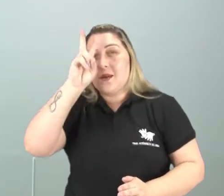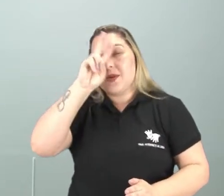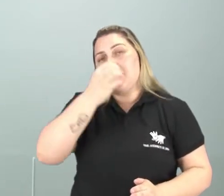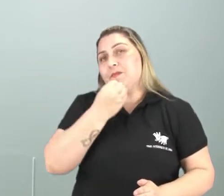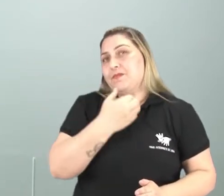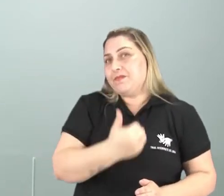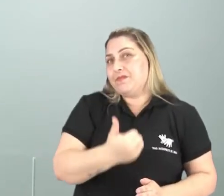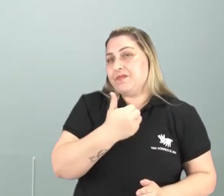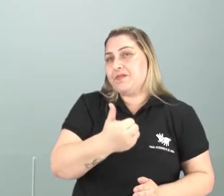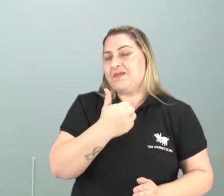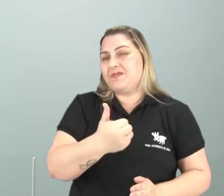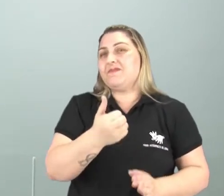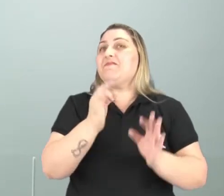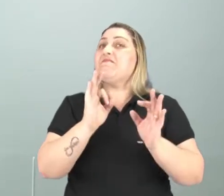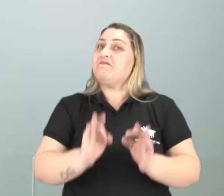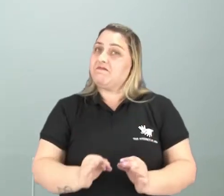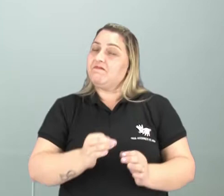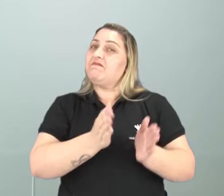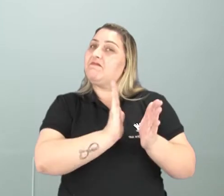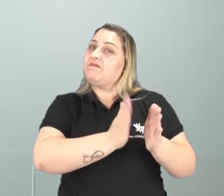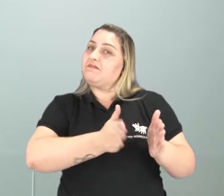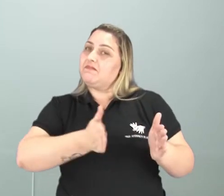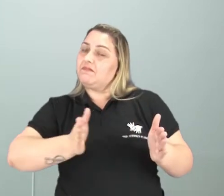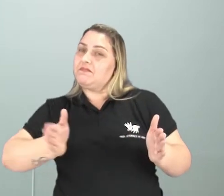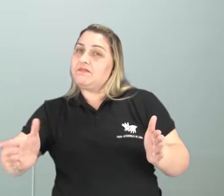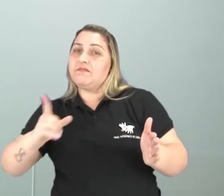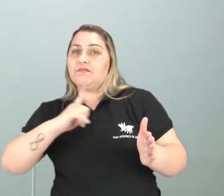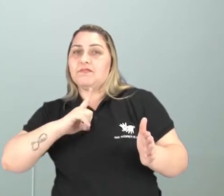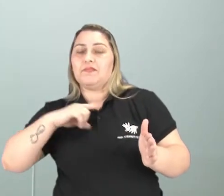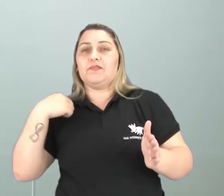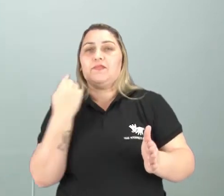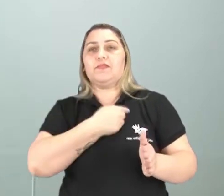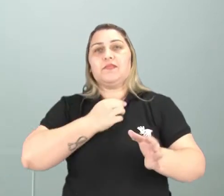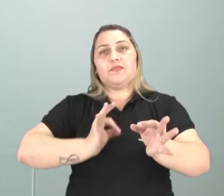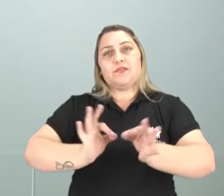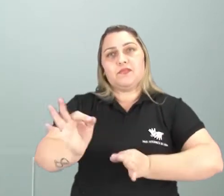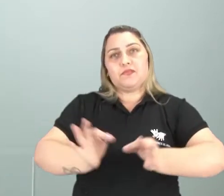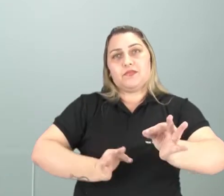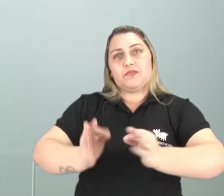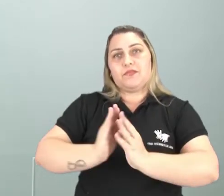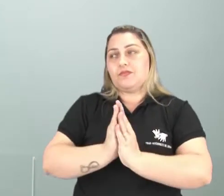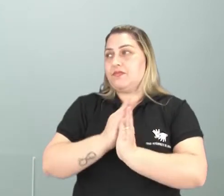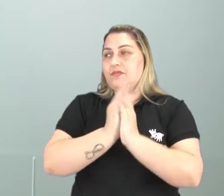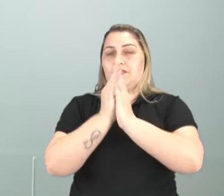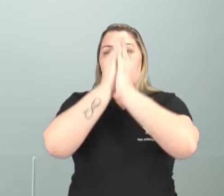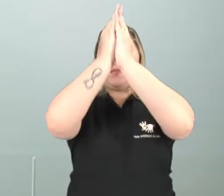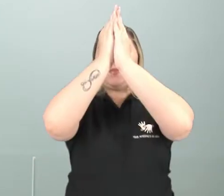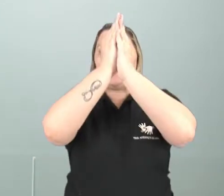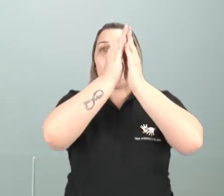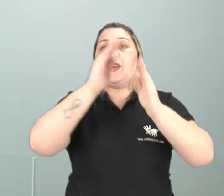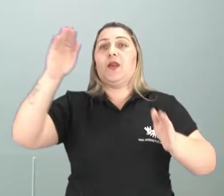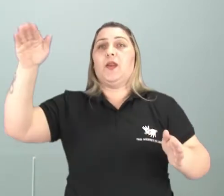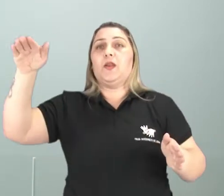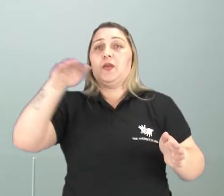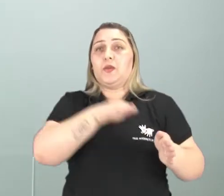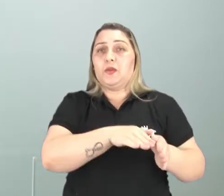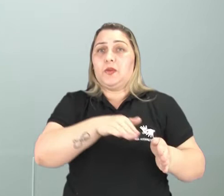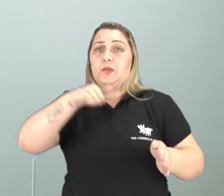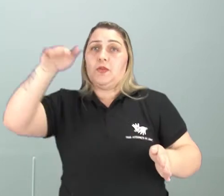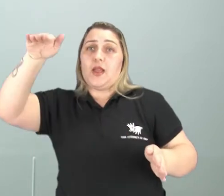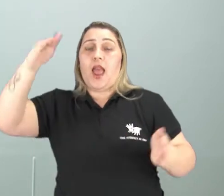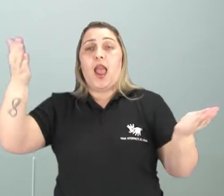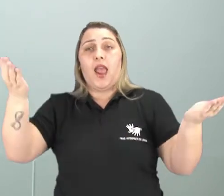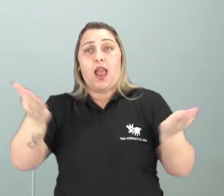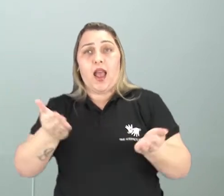lembrar muito bem são tipos de sequências nós organizamos os balões do menor para o maior